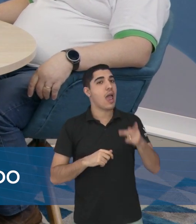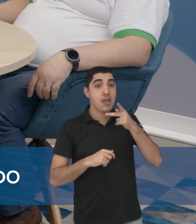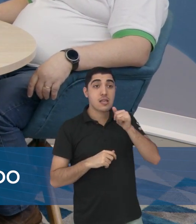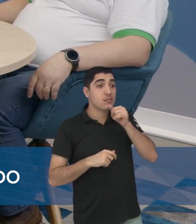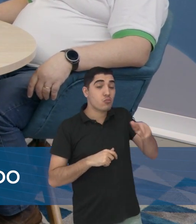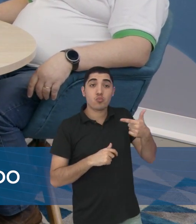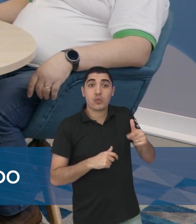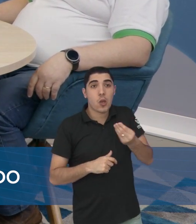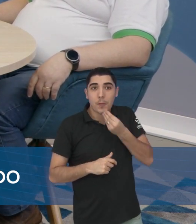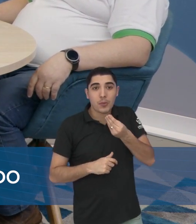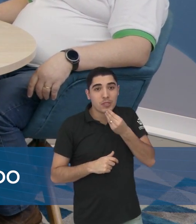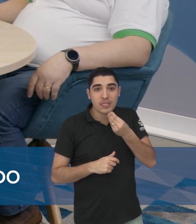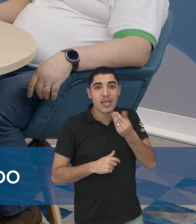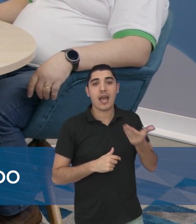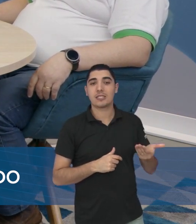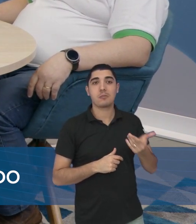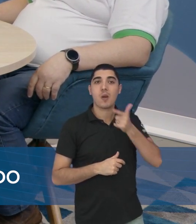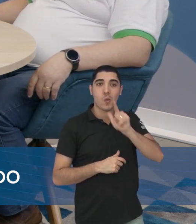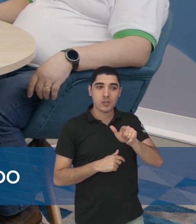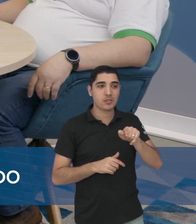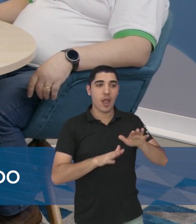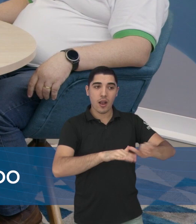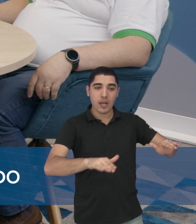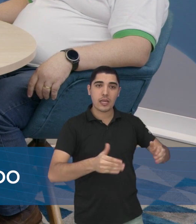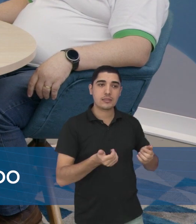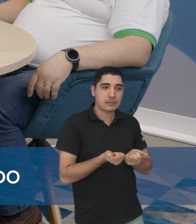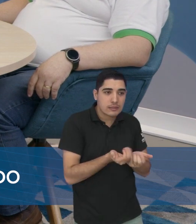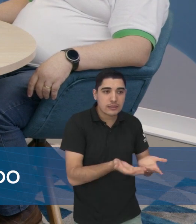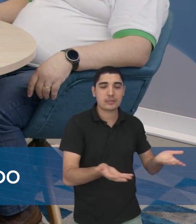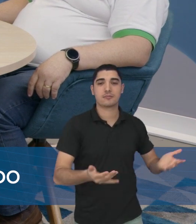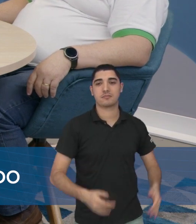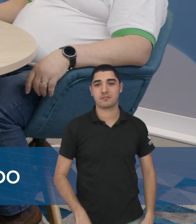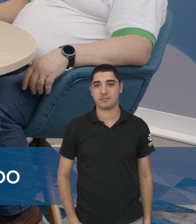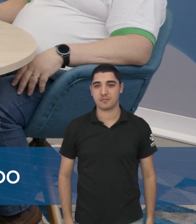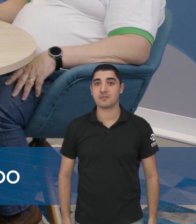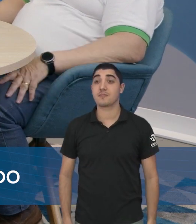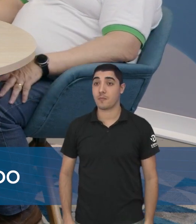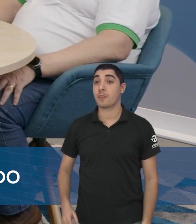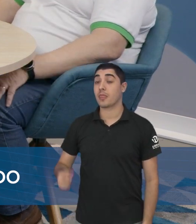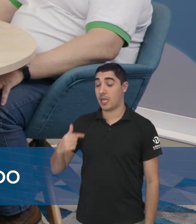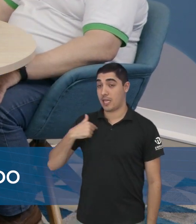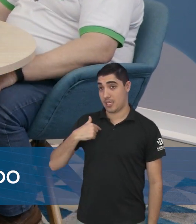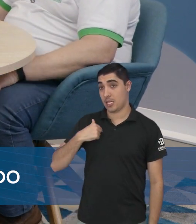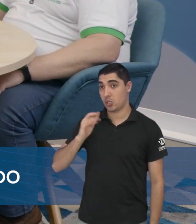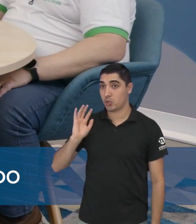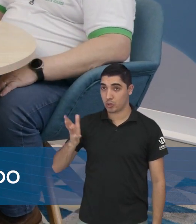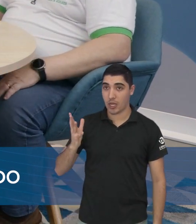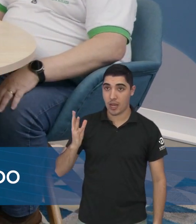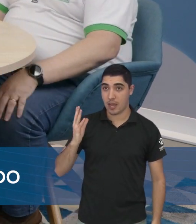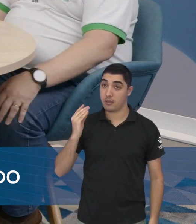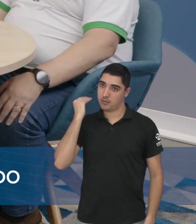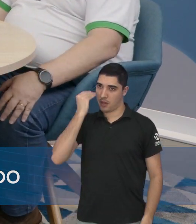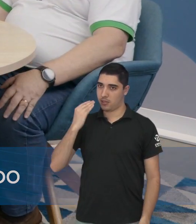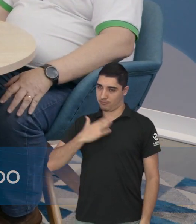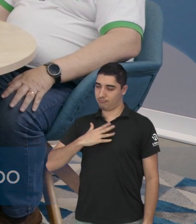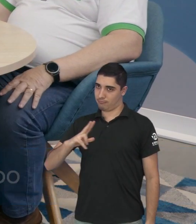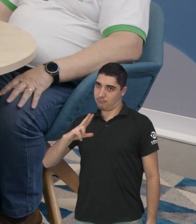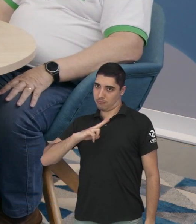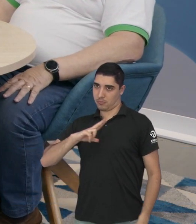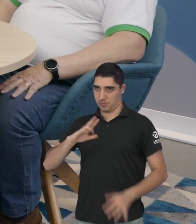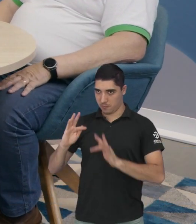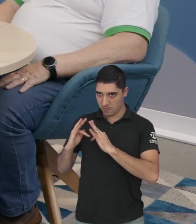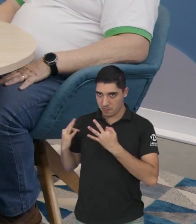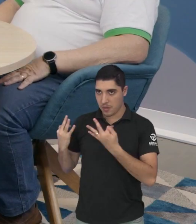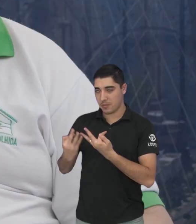oportunidade de oferecer essa oportunidade para as nossas crianças. A partir de uma experiência pessoal, familiar,